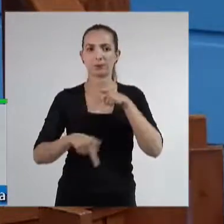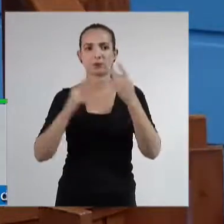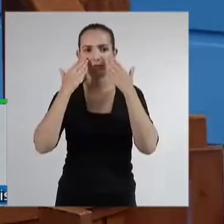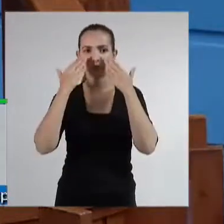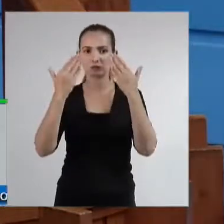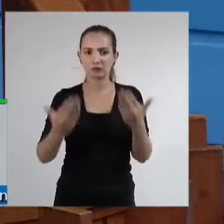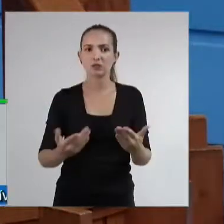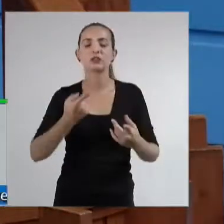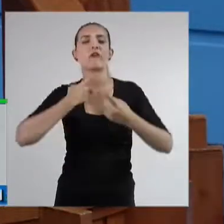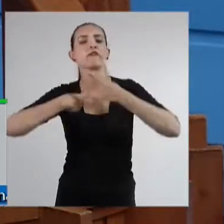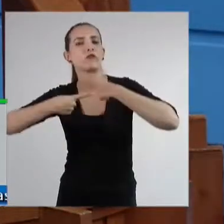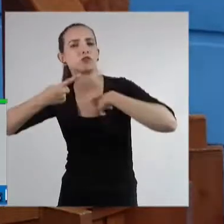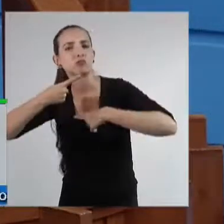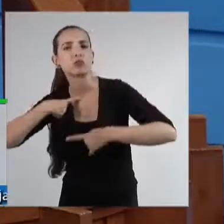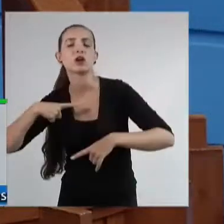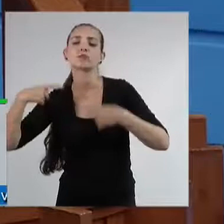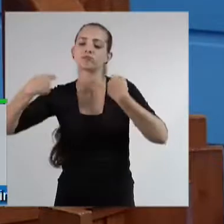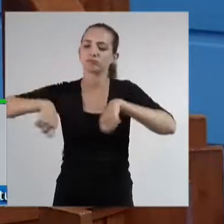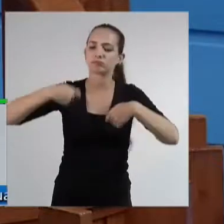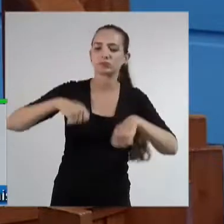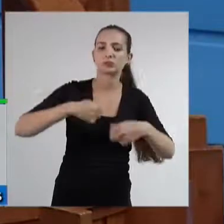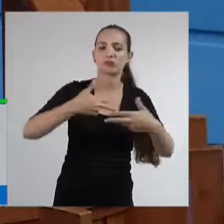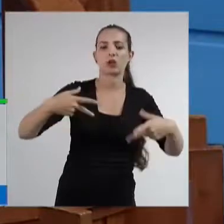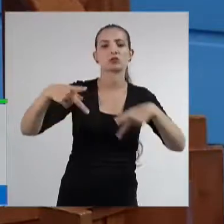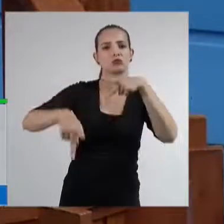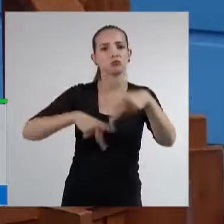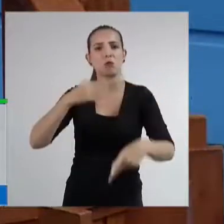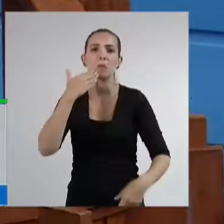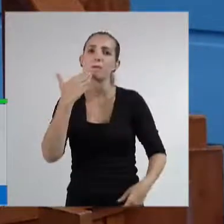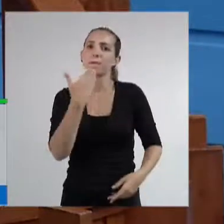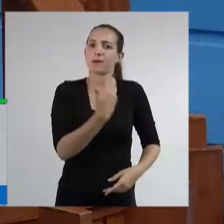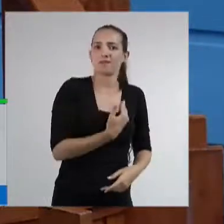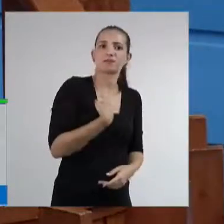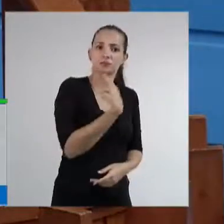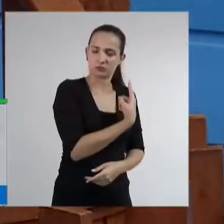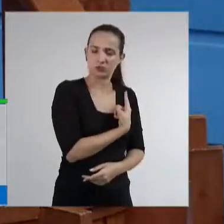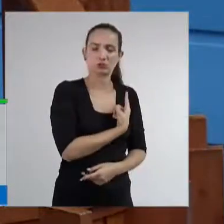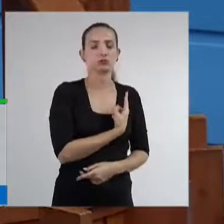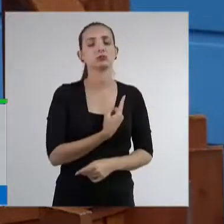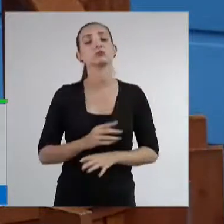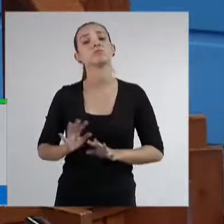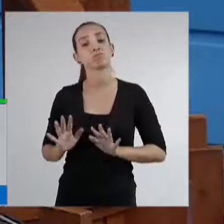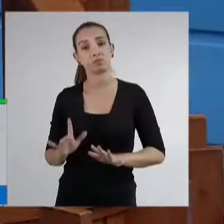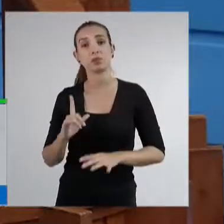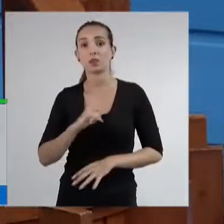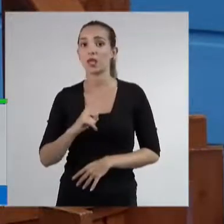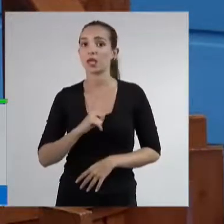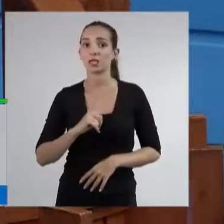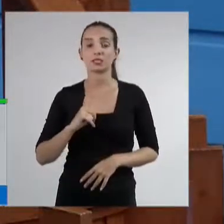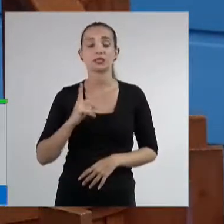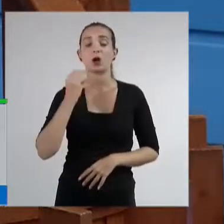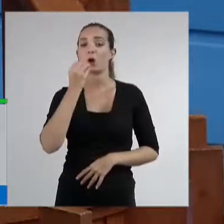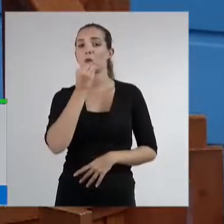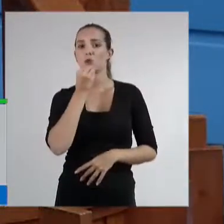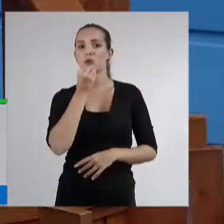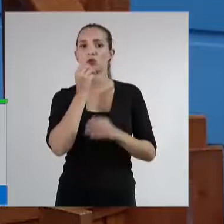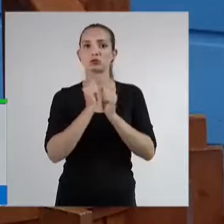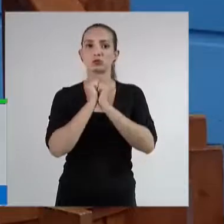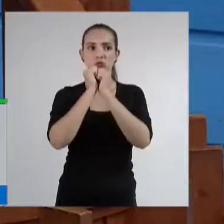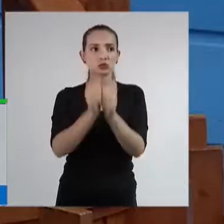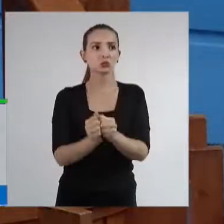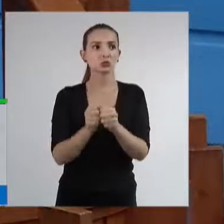os clamores, as reivindicações, não perdemos nunca a oportunidade de estarmos ao lado